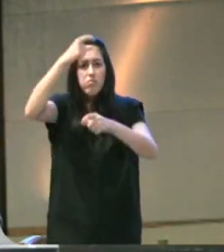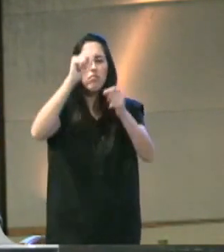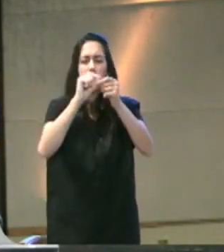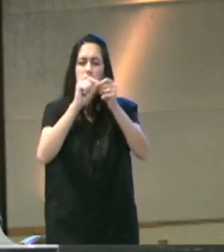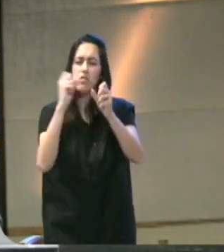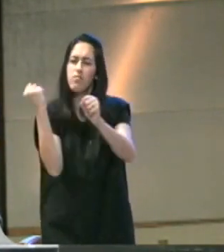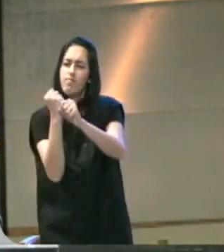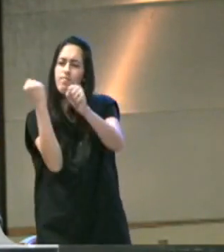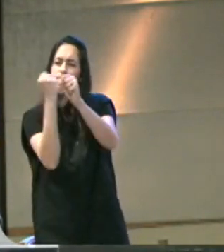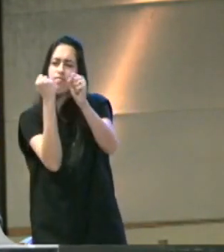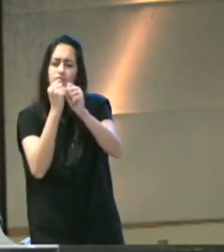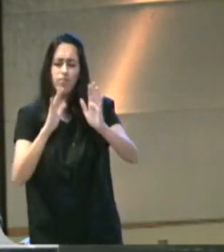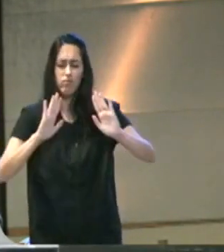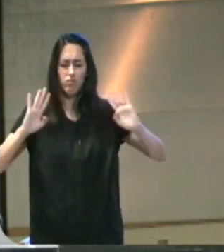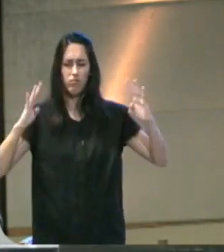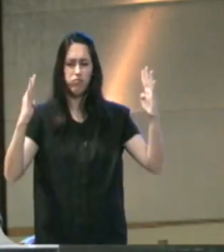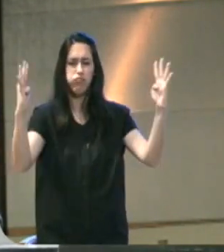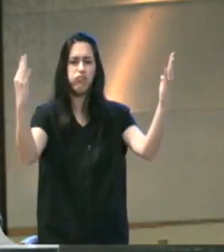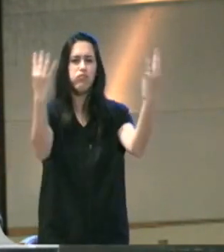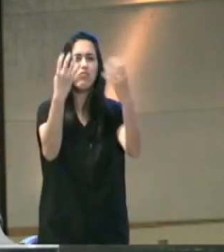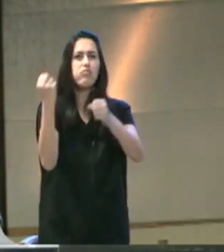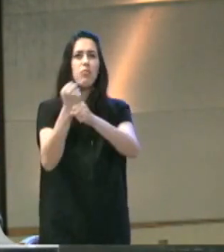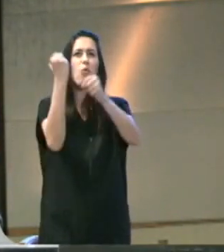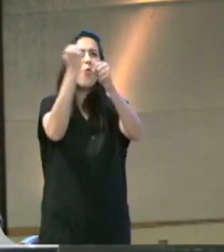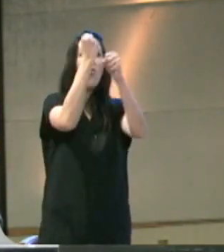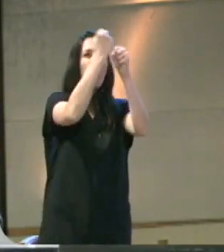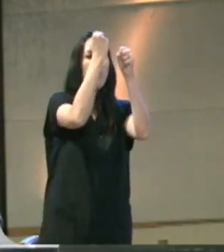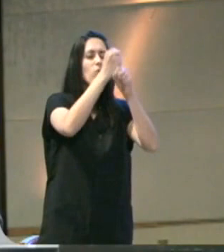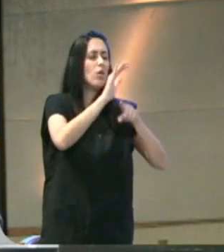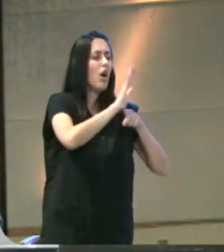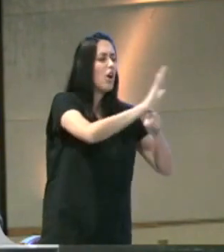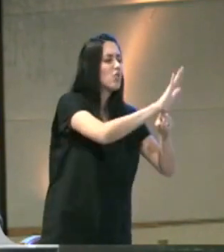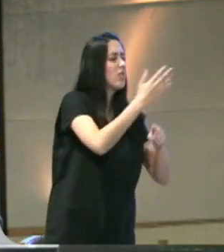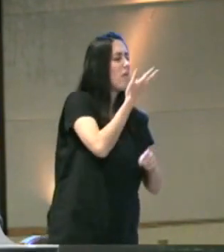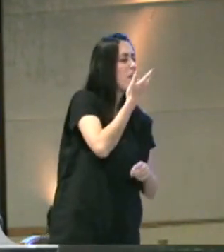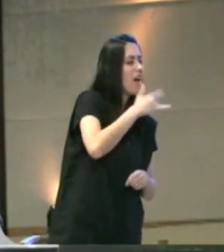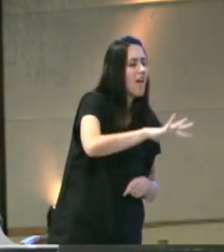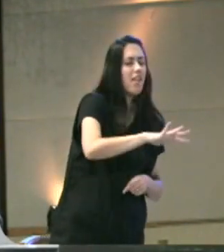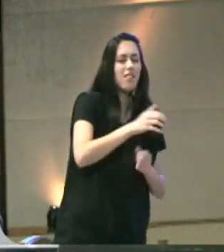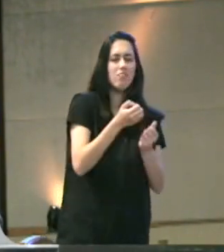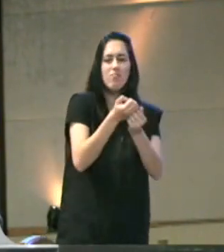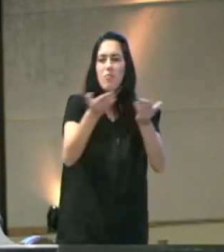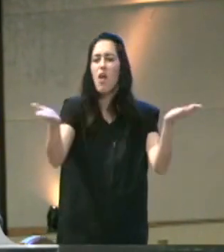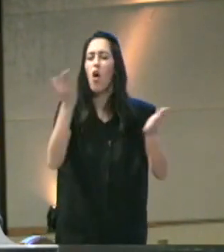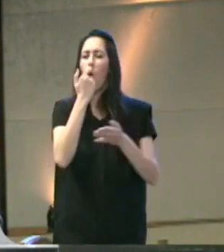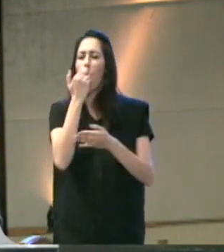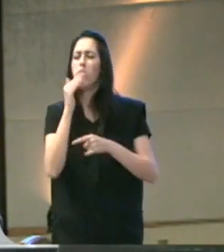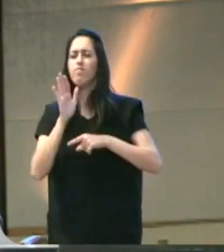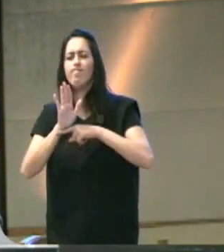começaram a preparar os lugares, ajudar as crianças, ajudar os feridos, a levar comida.